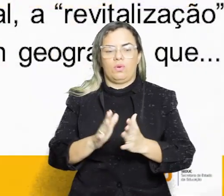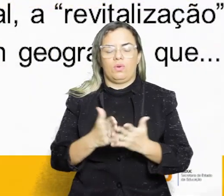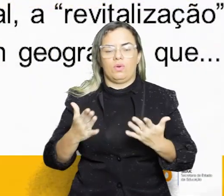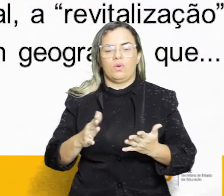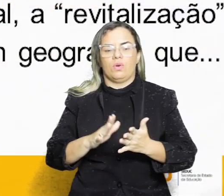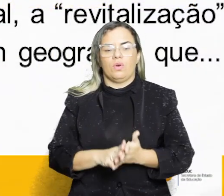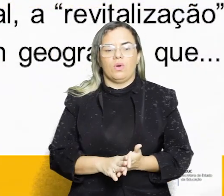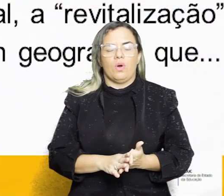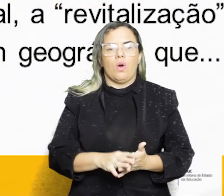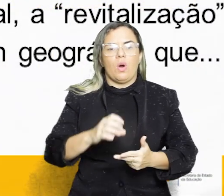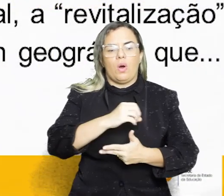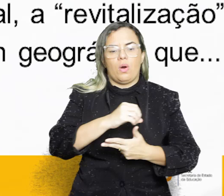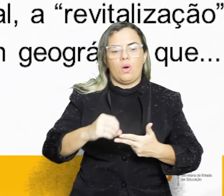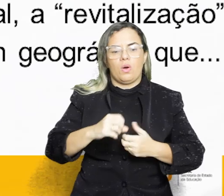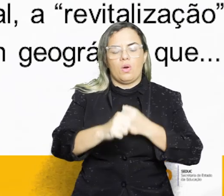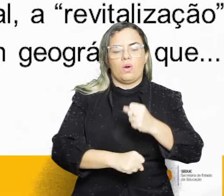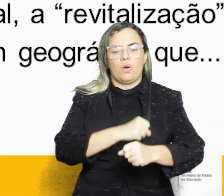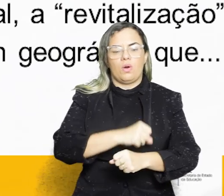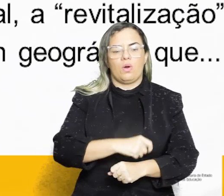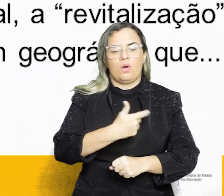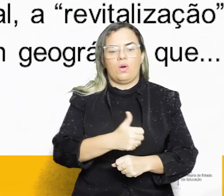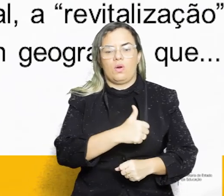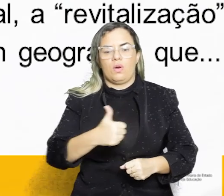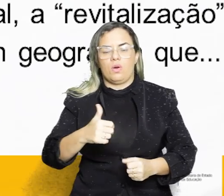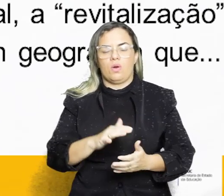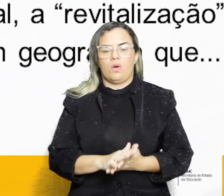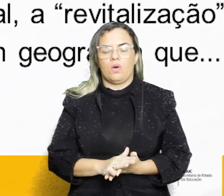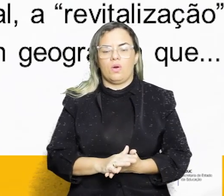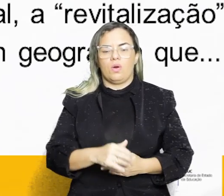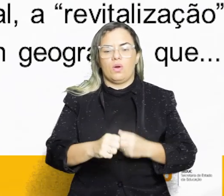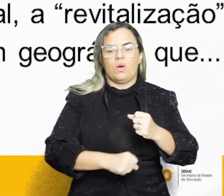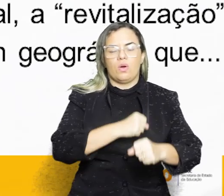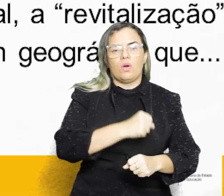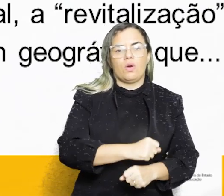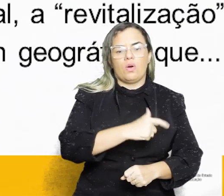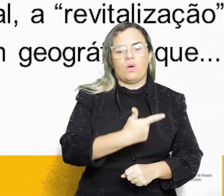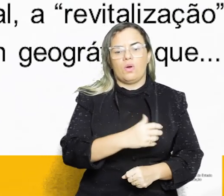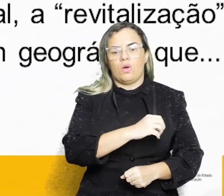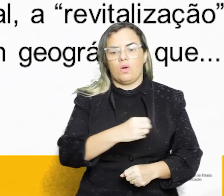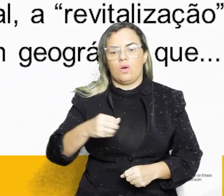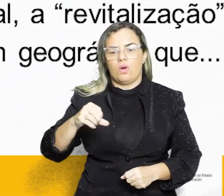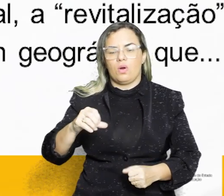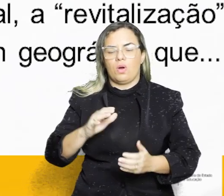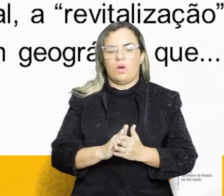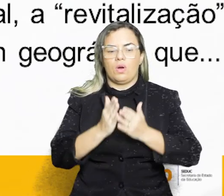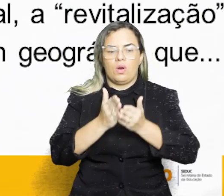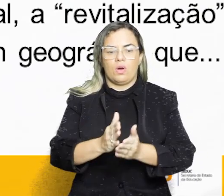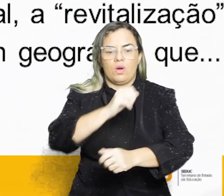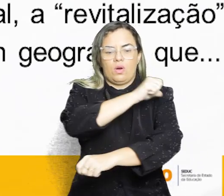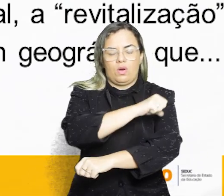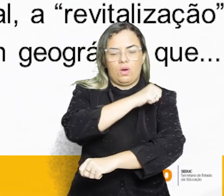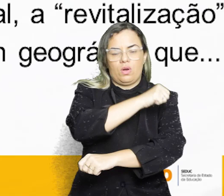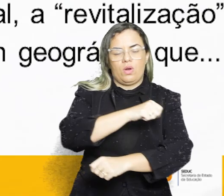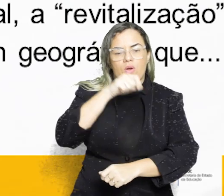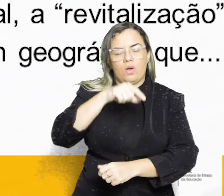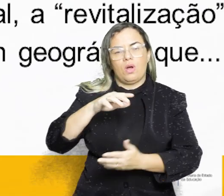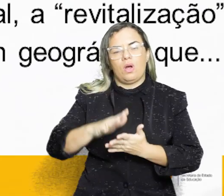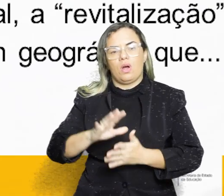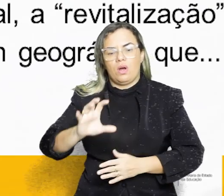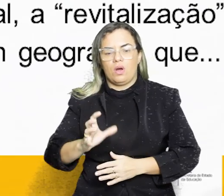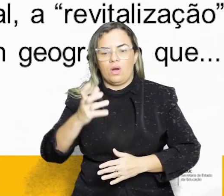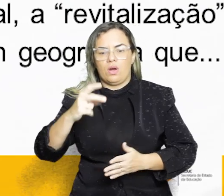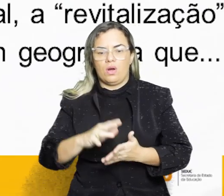Enem 2021. Desde 2009, a área portuária carioca vem sofrendo